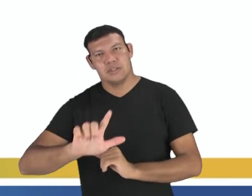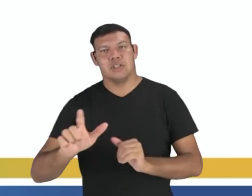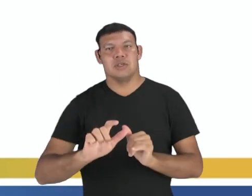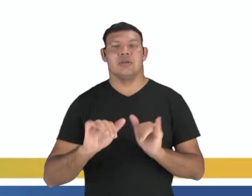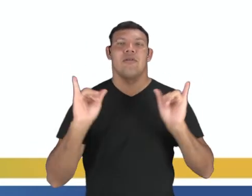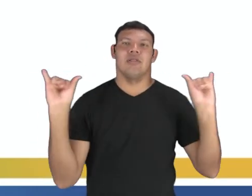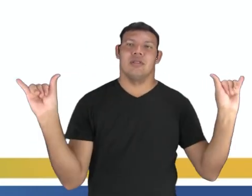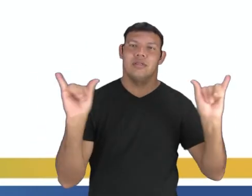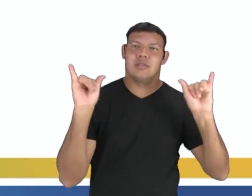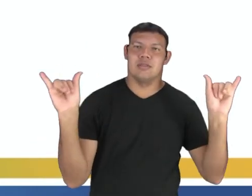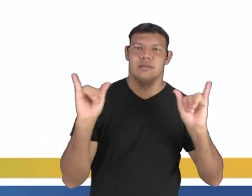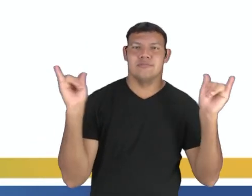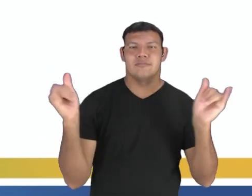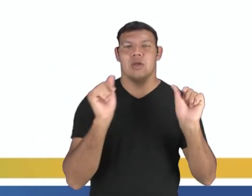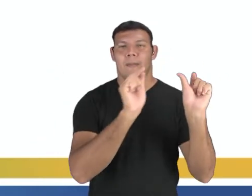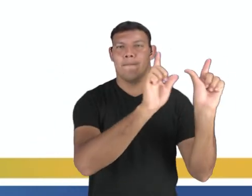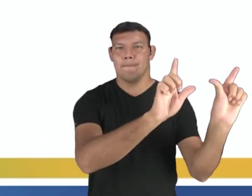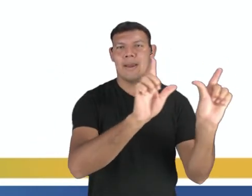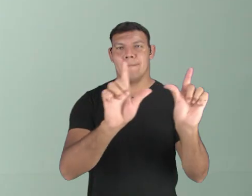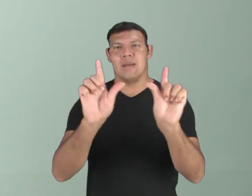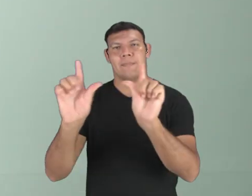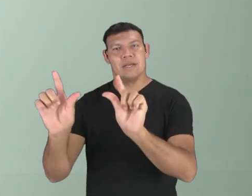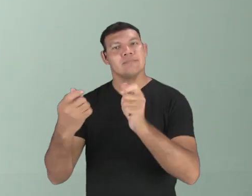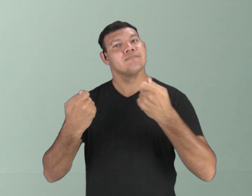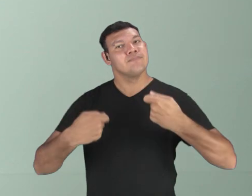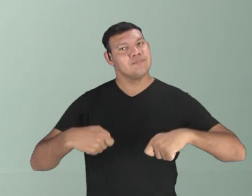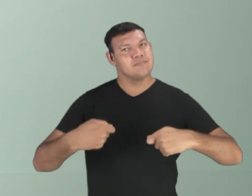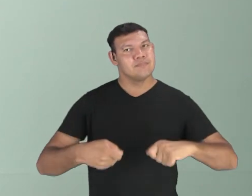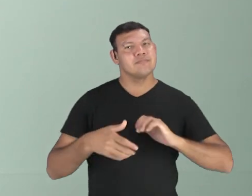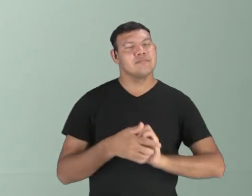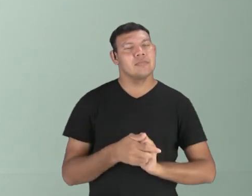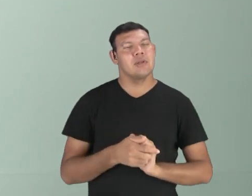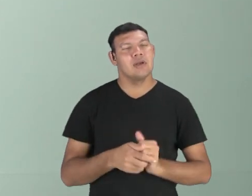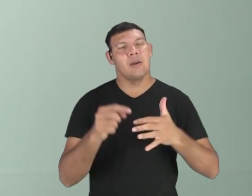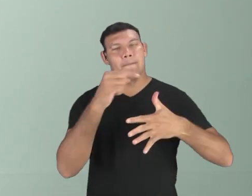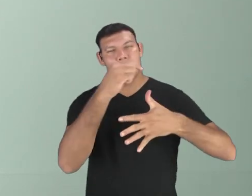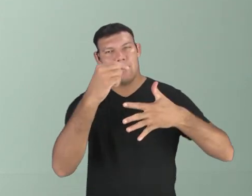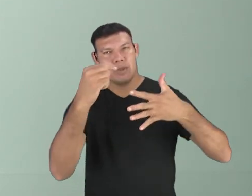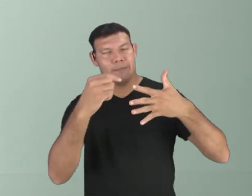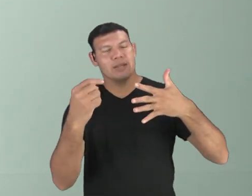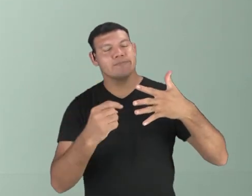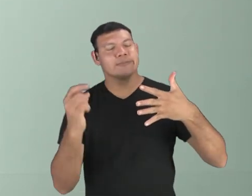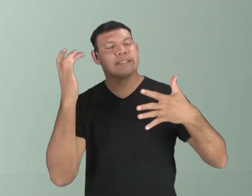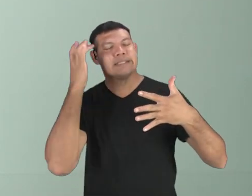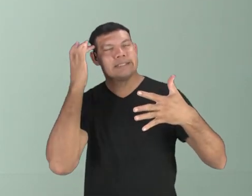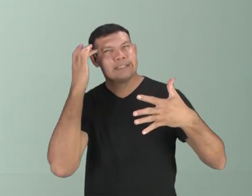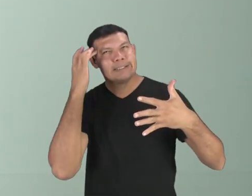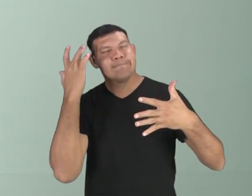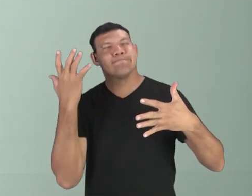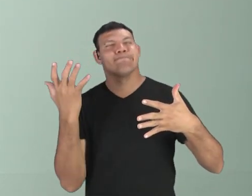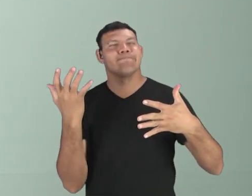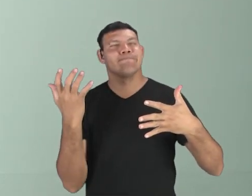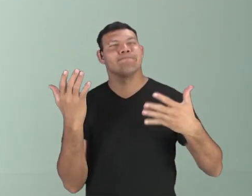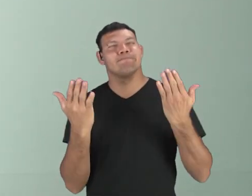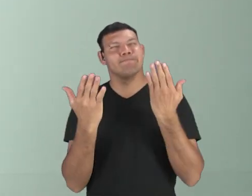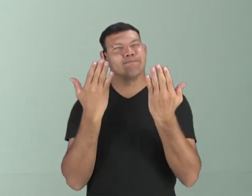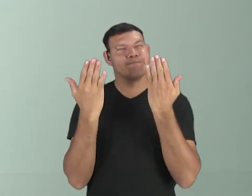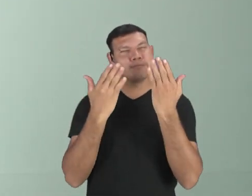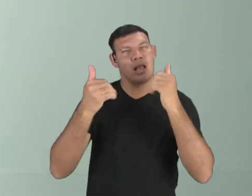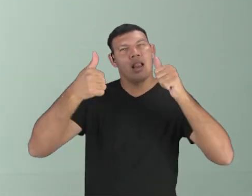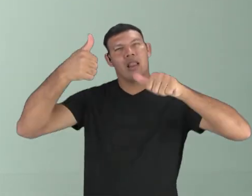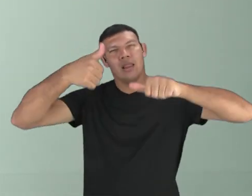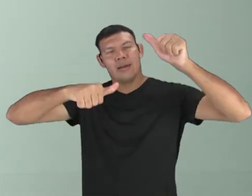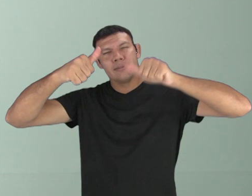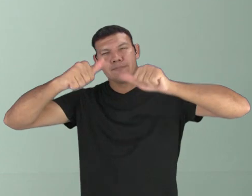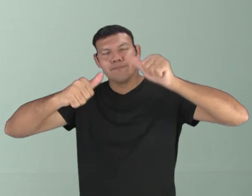uma notícia, uma tirinha, precisamos trazer esses elementos de inferência, essas deduções, essas análises,